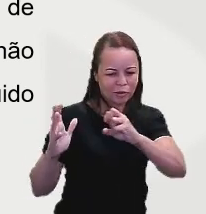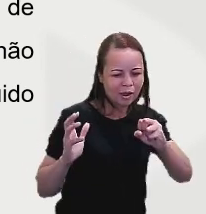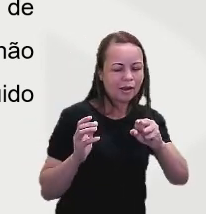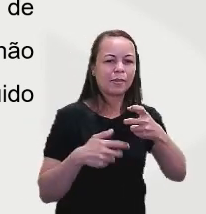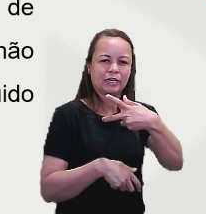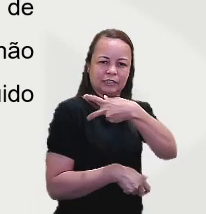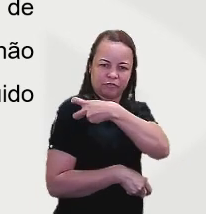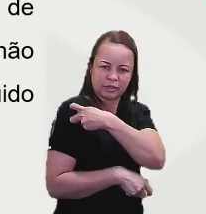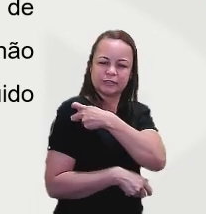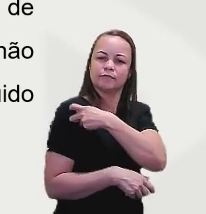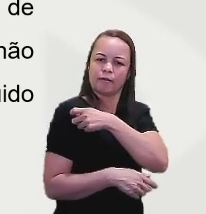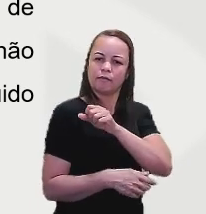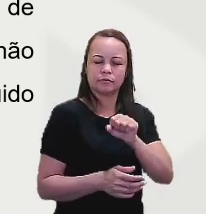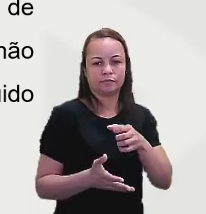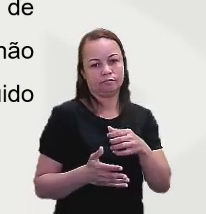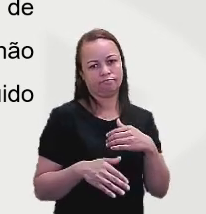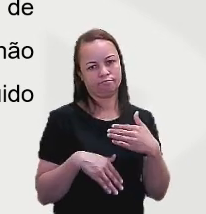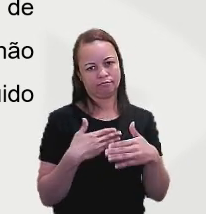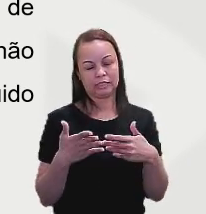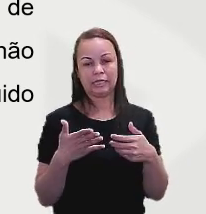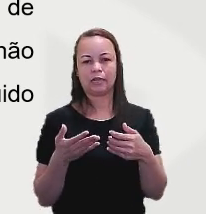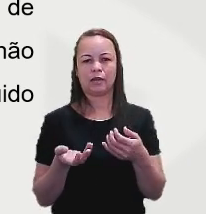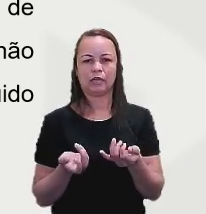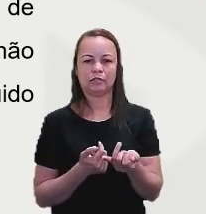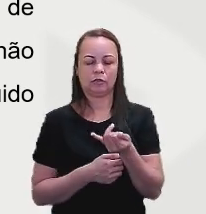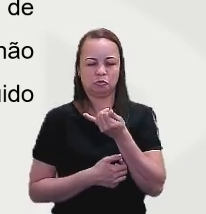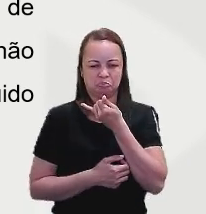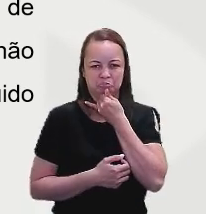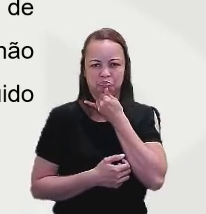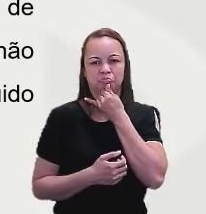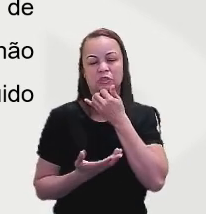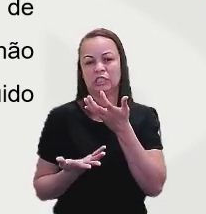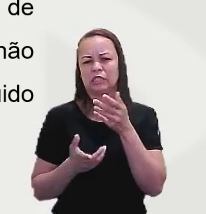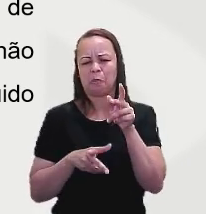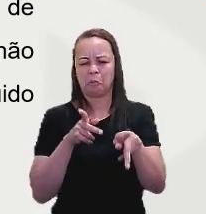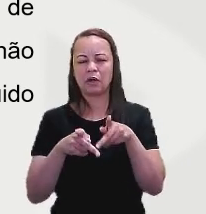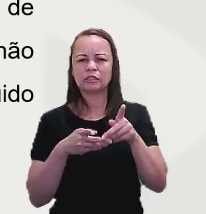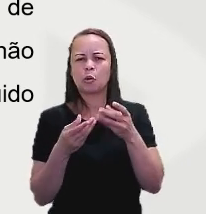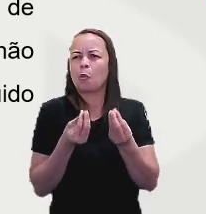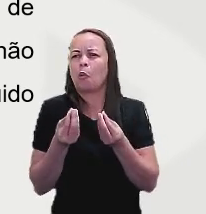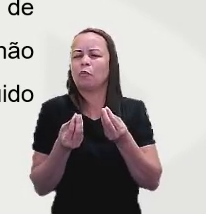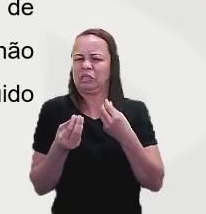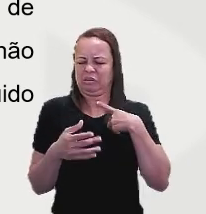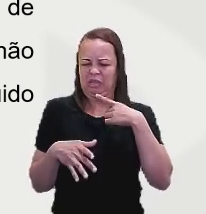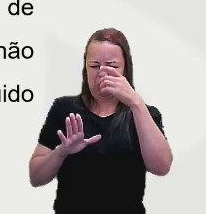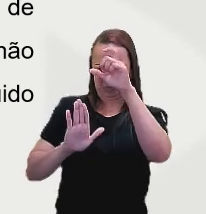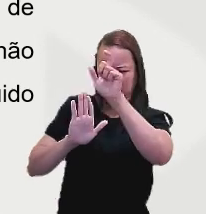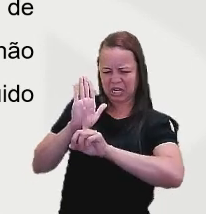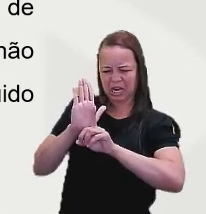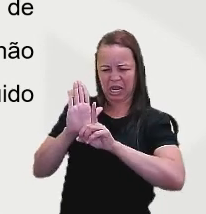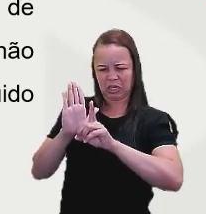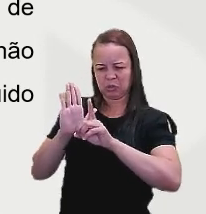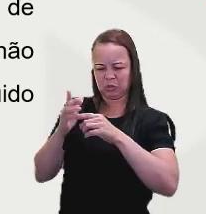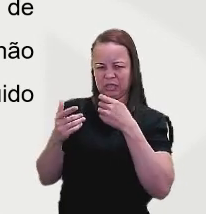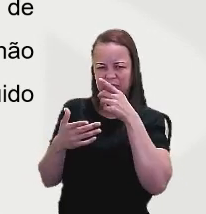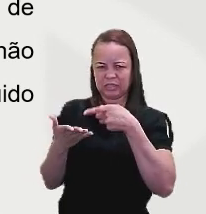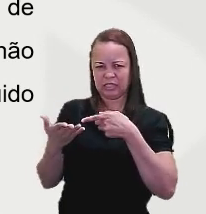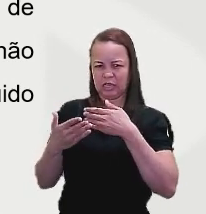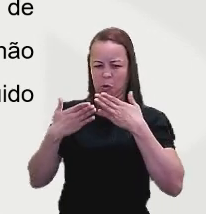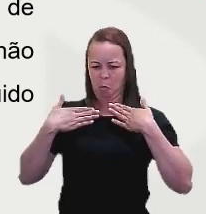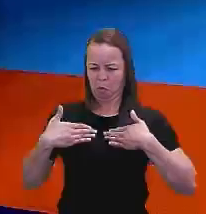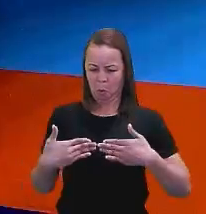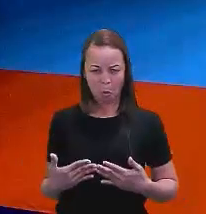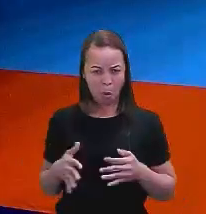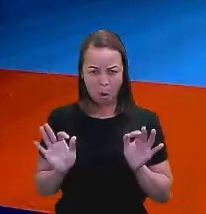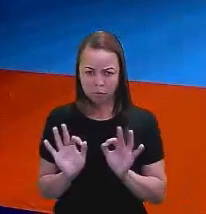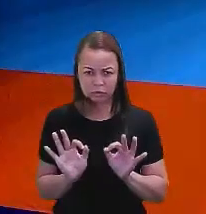não, isso, né, começou o descontentamento da população. Oxente, eu não tenho o direito de decidir o que eu faço com o meu corpo.